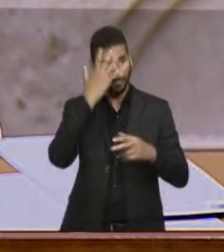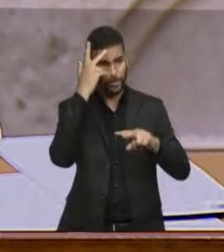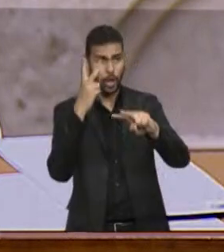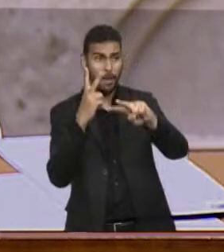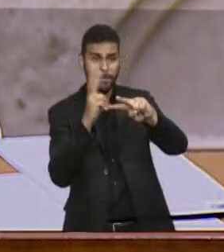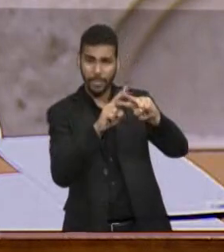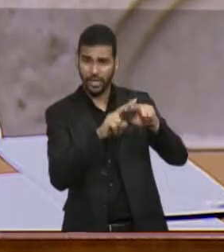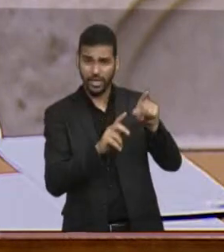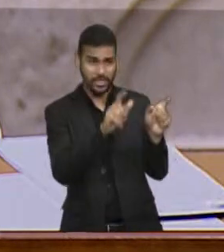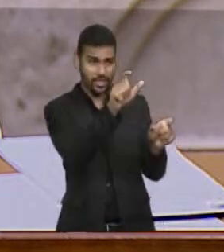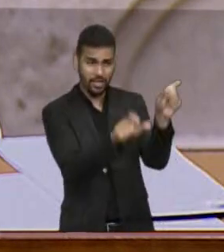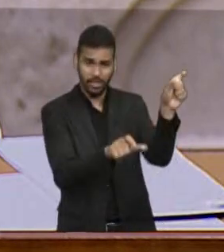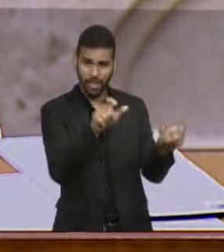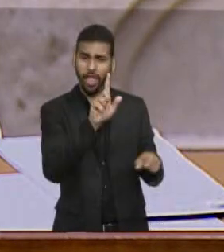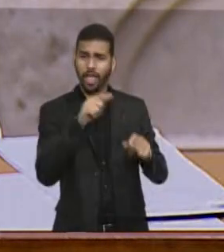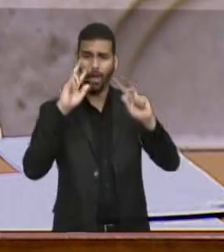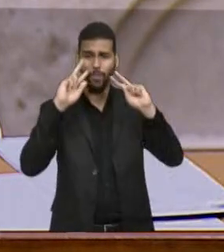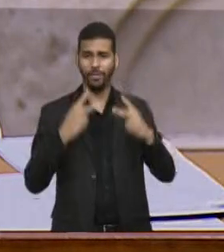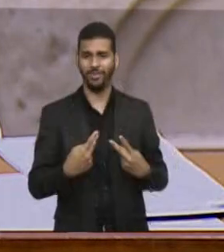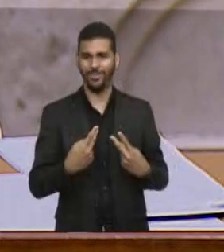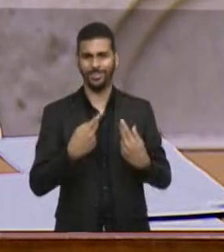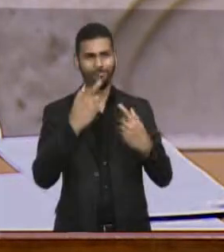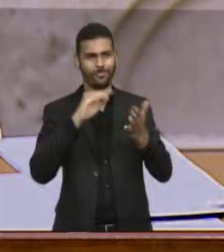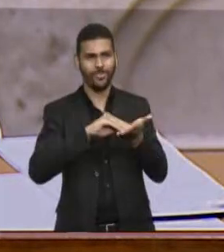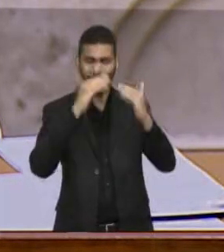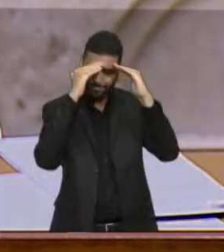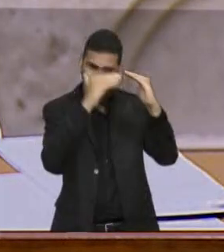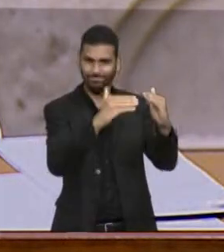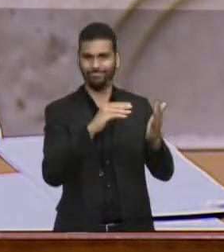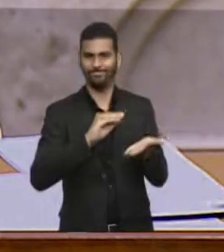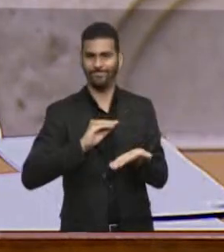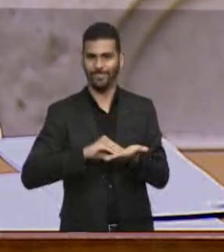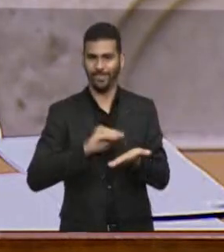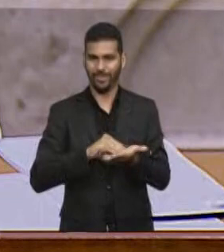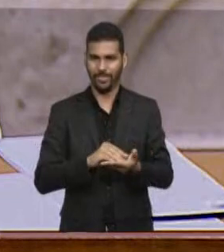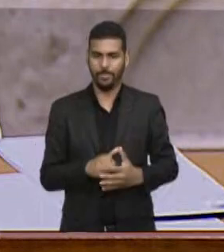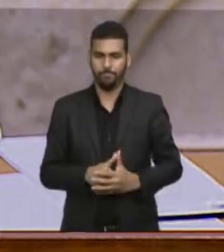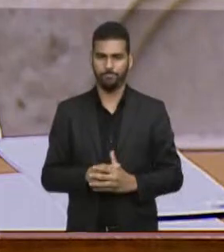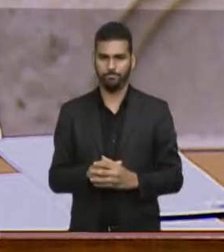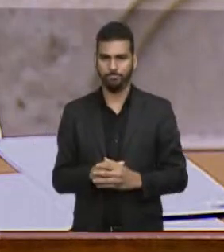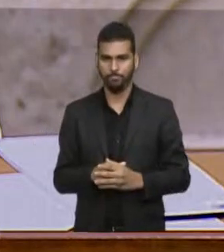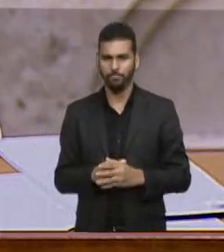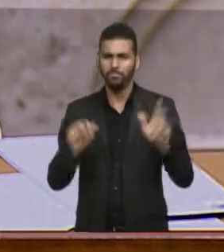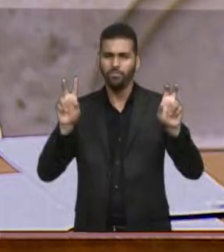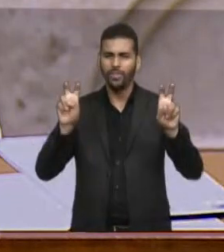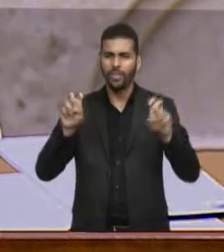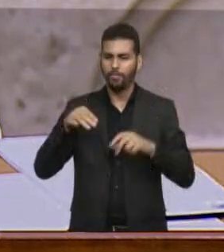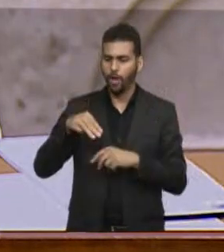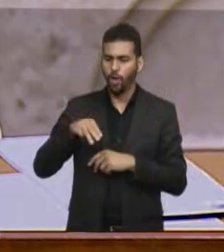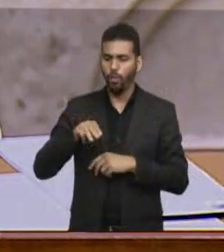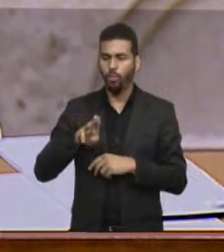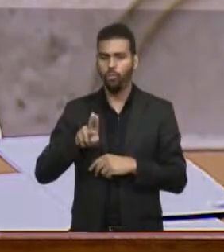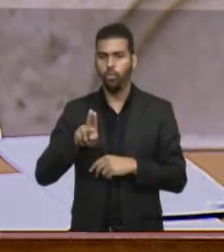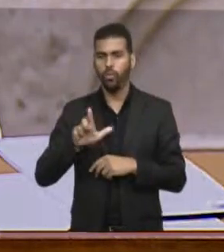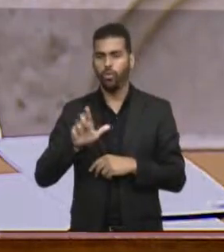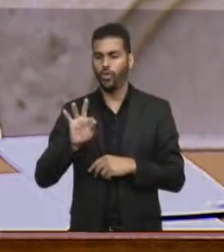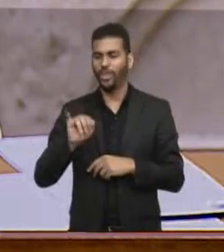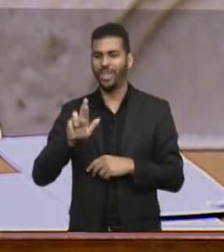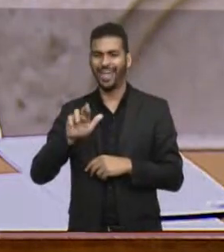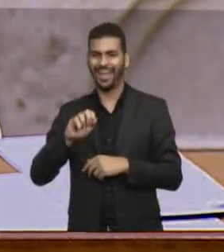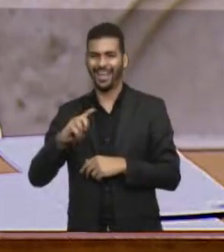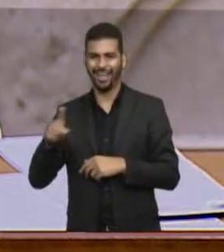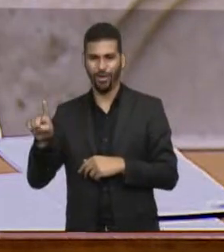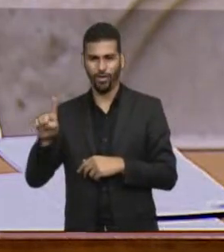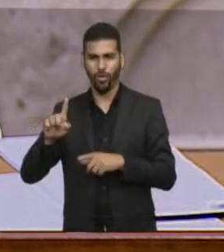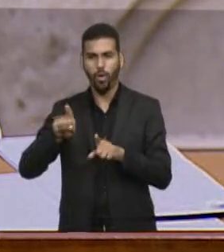humanas com relação ao aos mutirões prisionais enfim